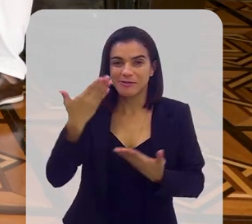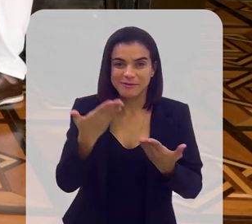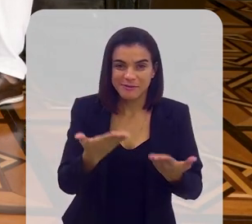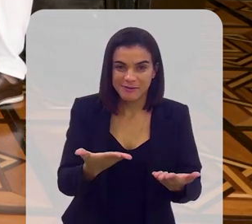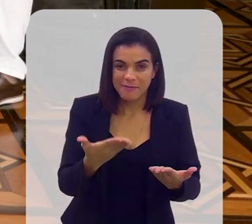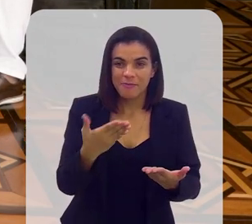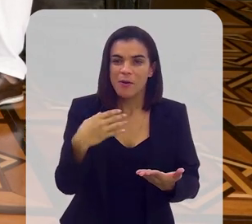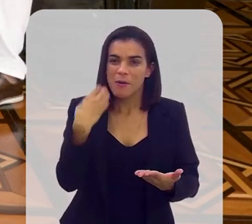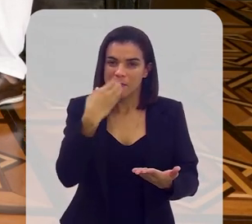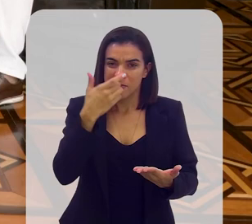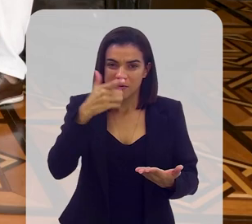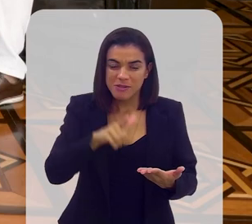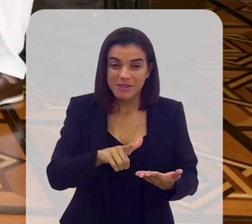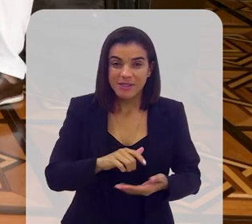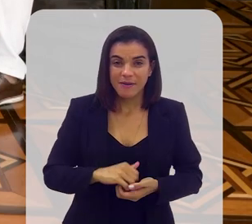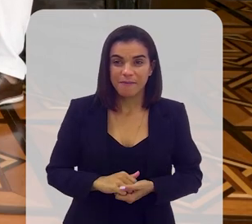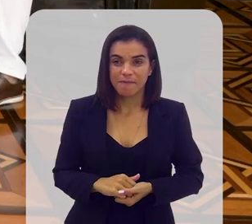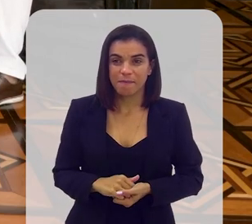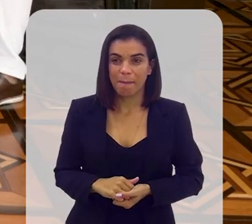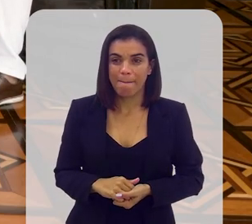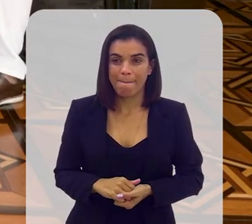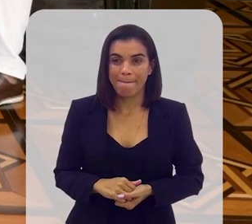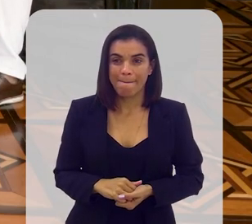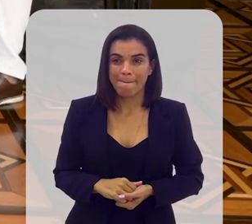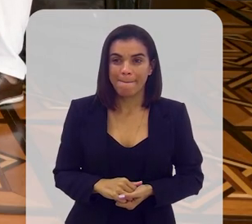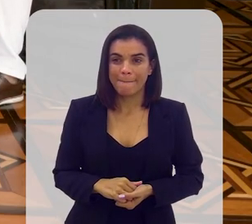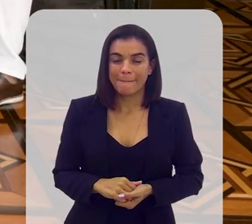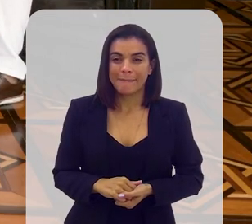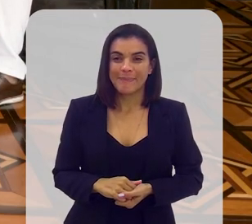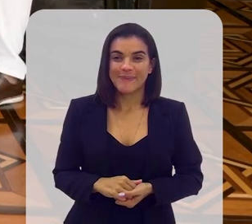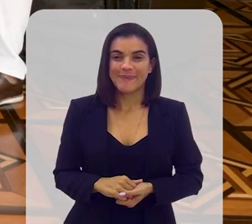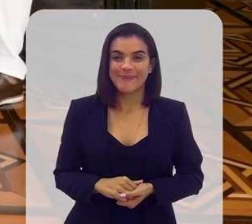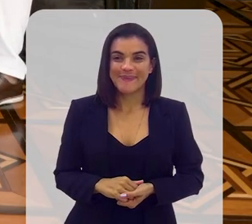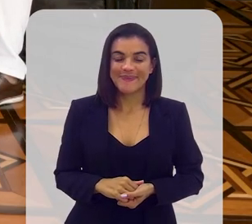Por favor, sim, mais uma música sua. Tudo bem, tudo legal?